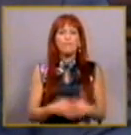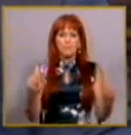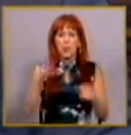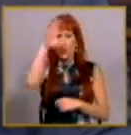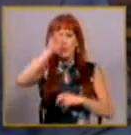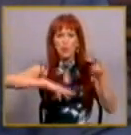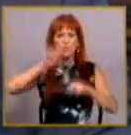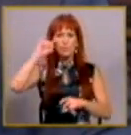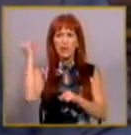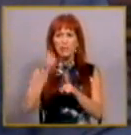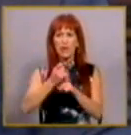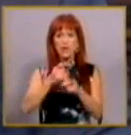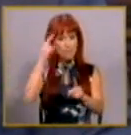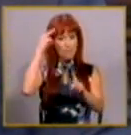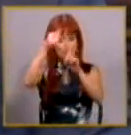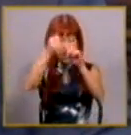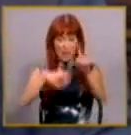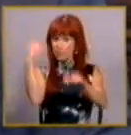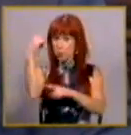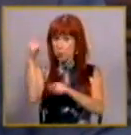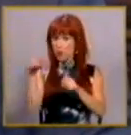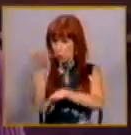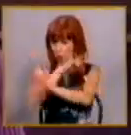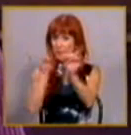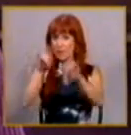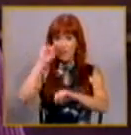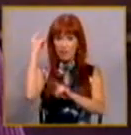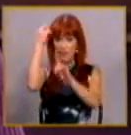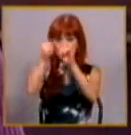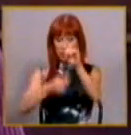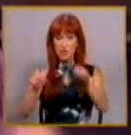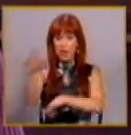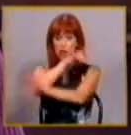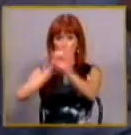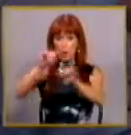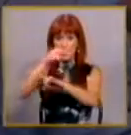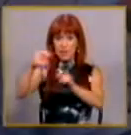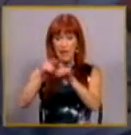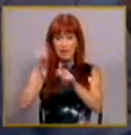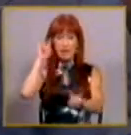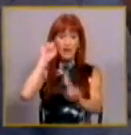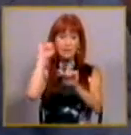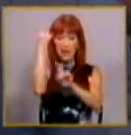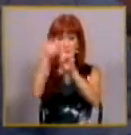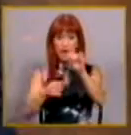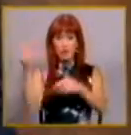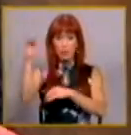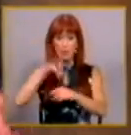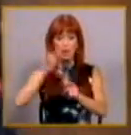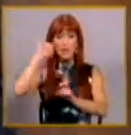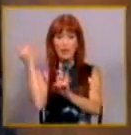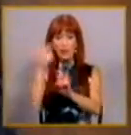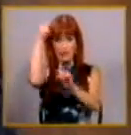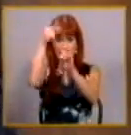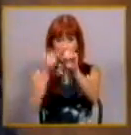Finanças revê as metas, mas não é o único. A Europa revê as metas, o Eurostat revê as metas, o Banco de Portugal revê as metas, toda a gente revê. Isso faz parte